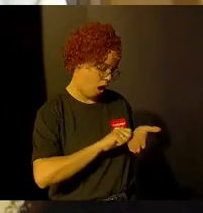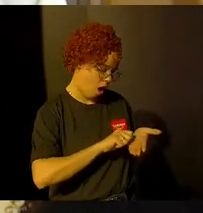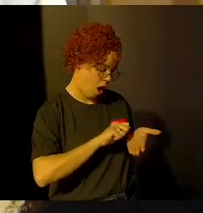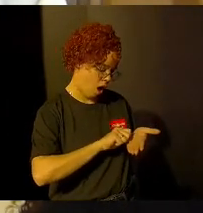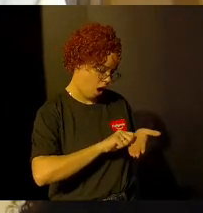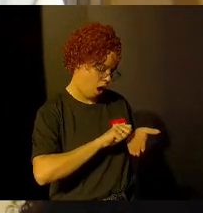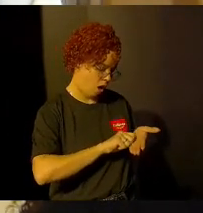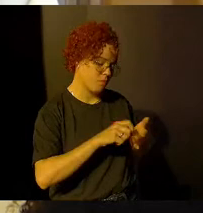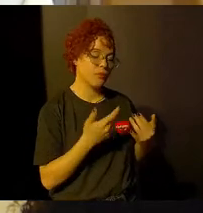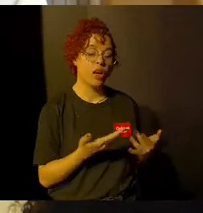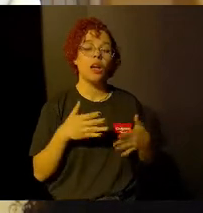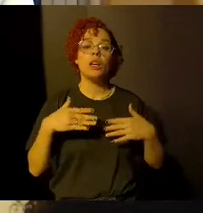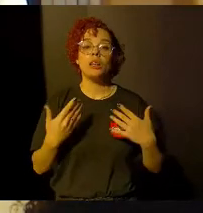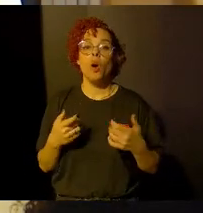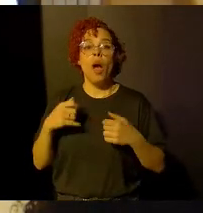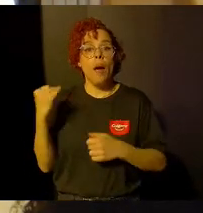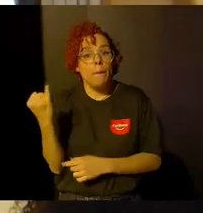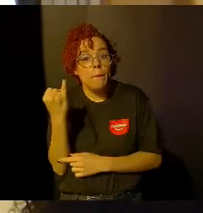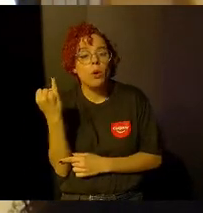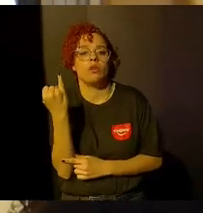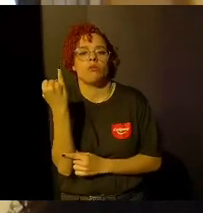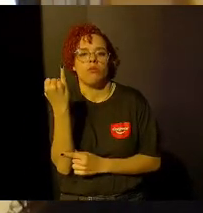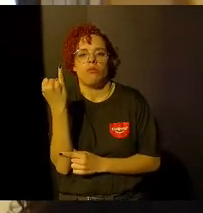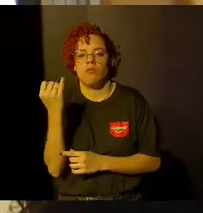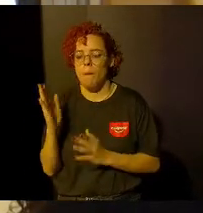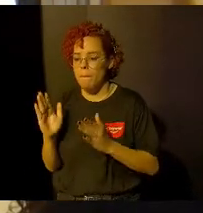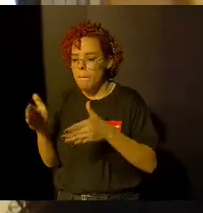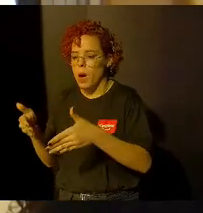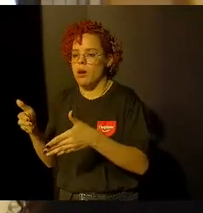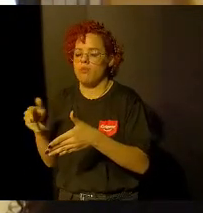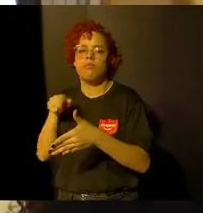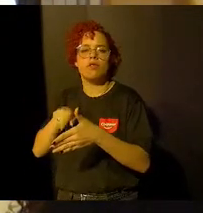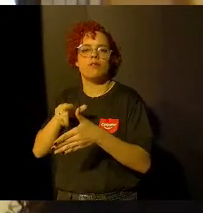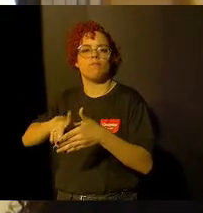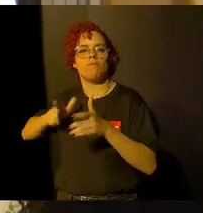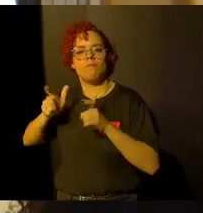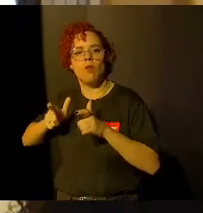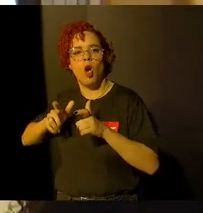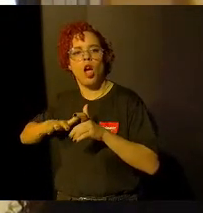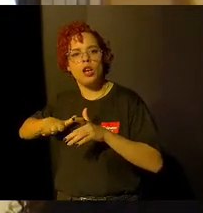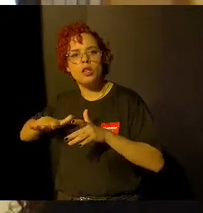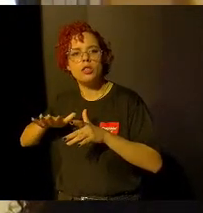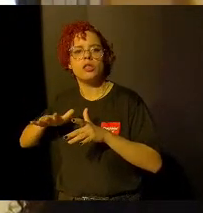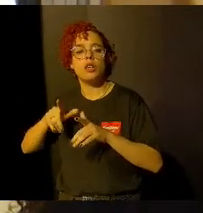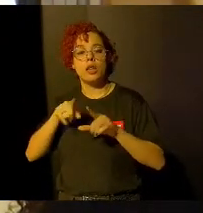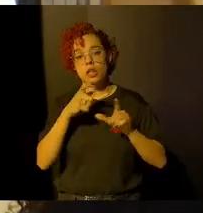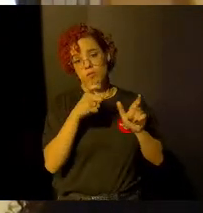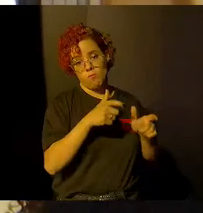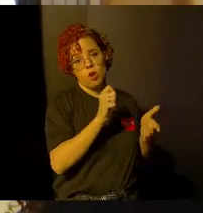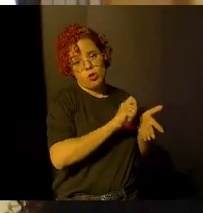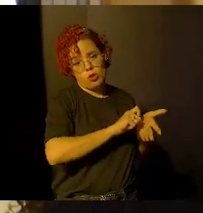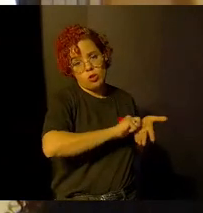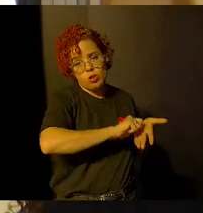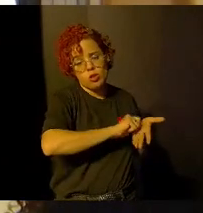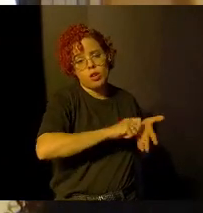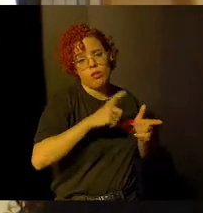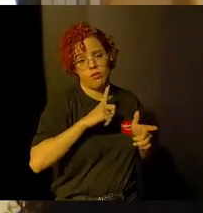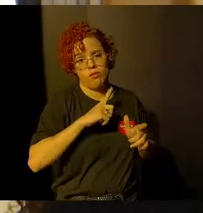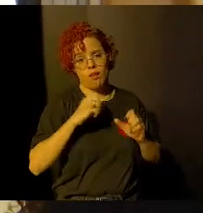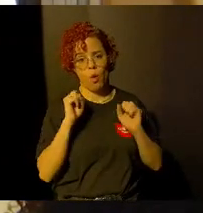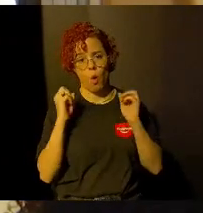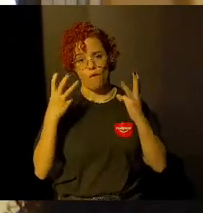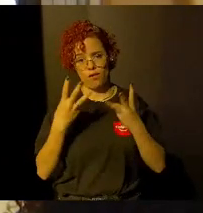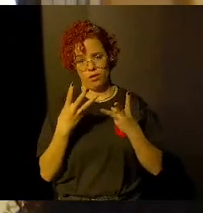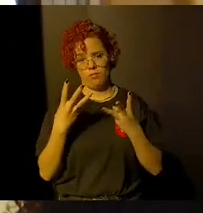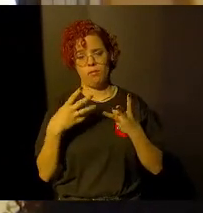reivindicar Esse lugar é importante e eu tenho grupos de oficinas de escrita e uma parte importante do